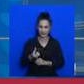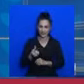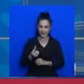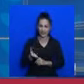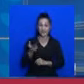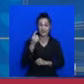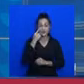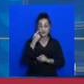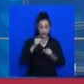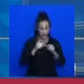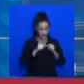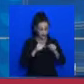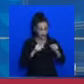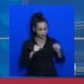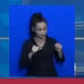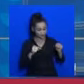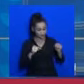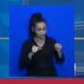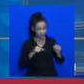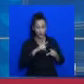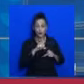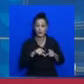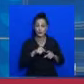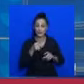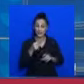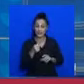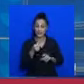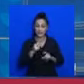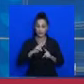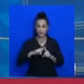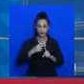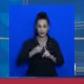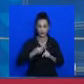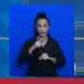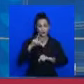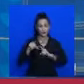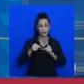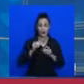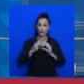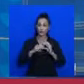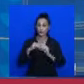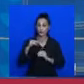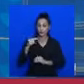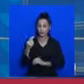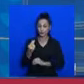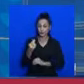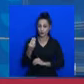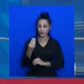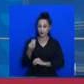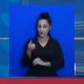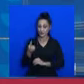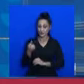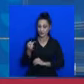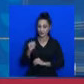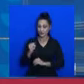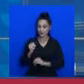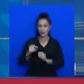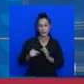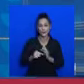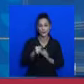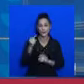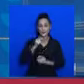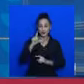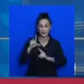E vamos confirmar então os 6 números sorteados da dupla cena. Hoje, concurso número 2368.